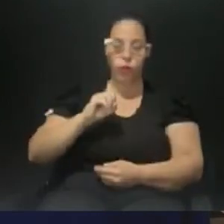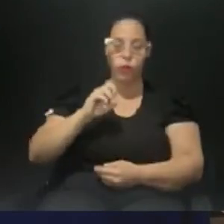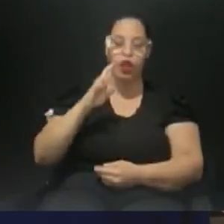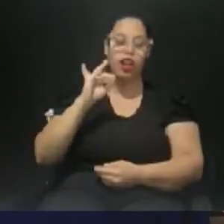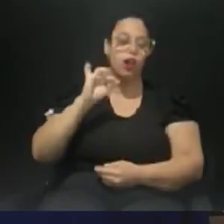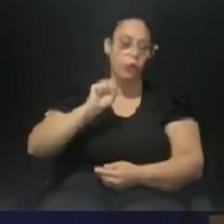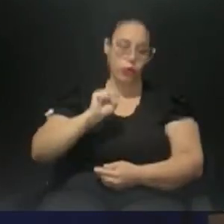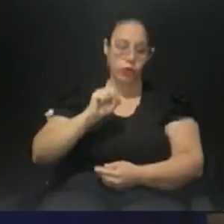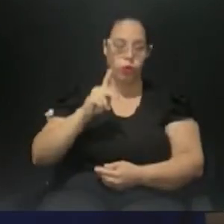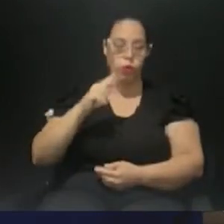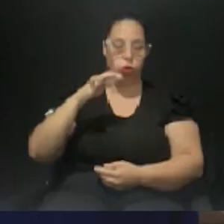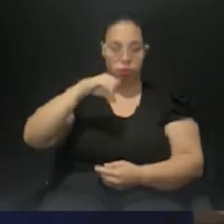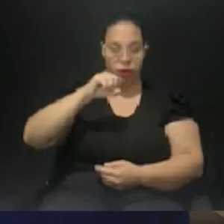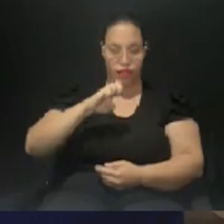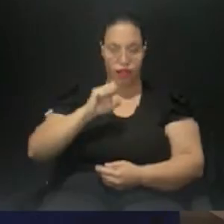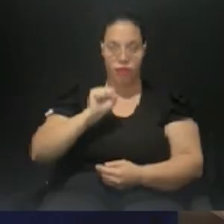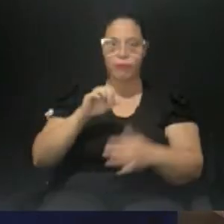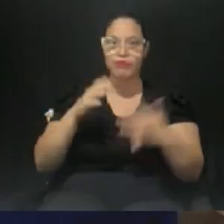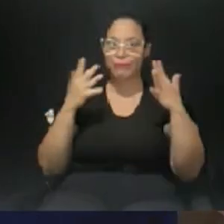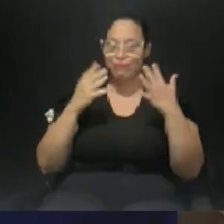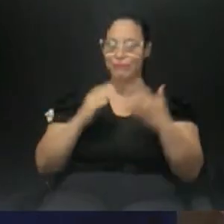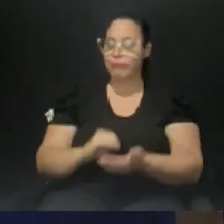de Antônio Carlos Gomes.